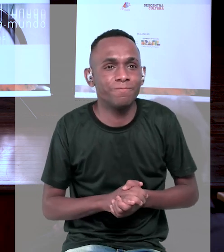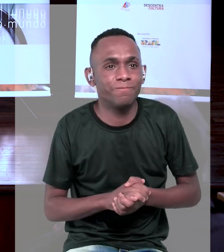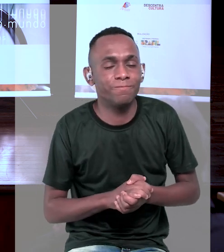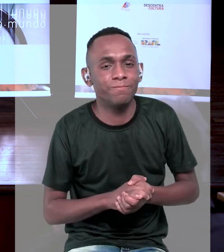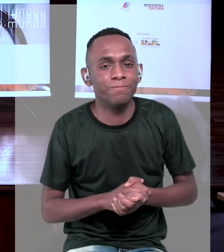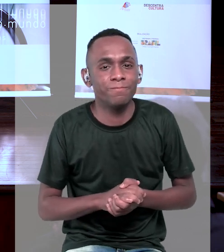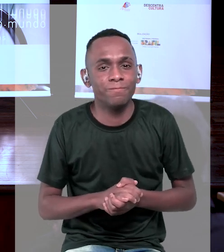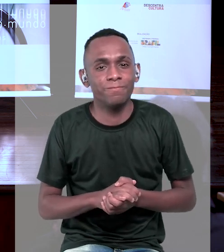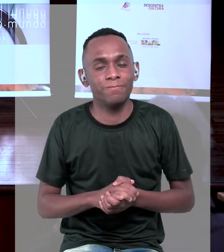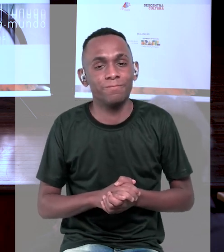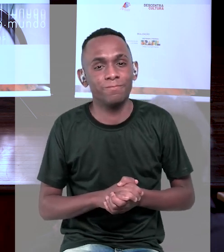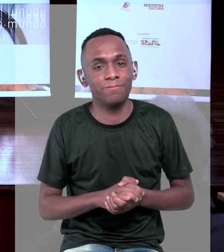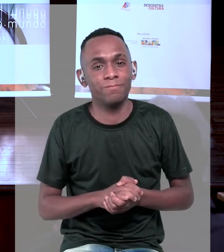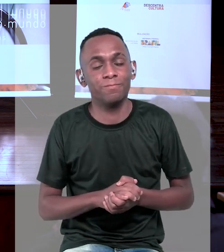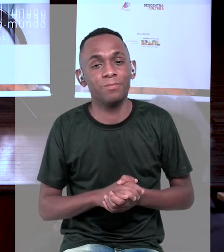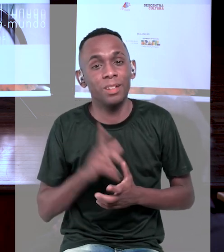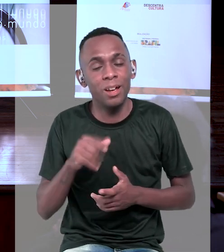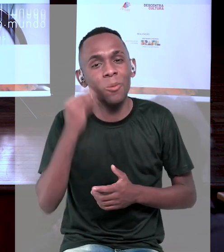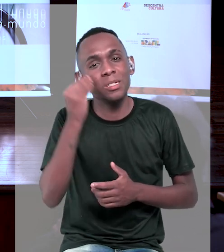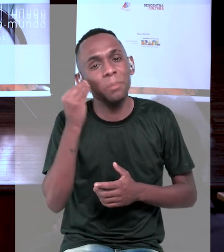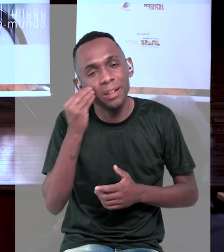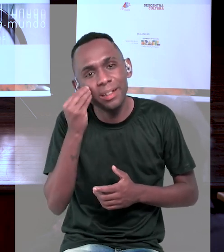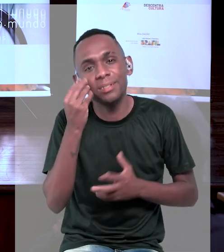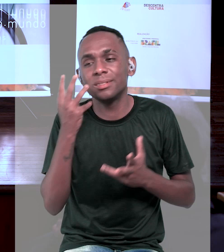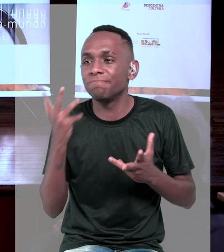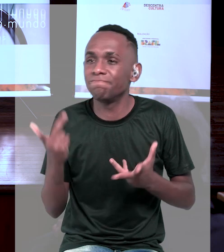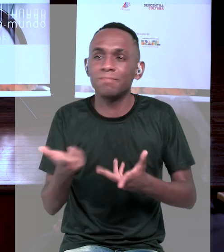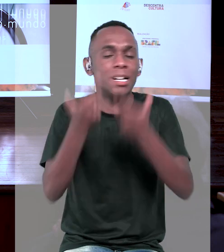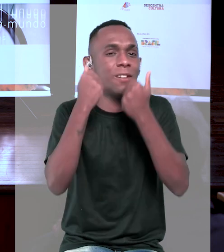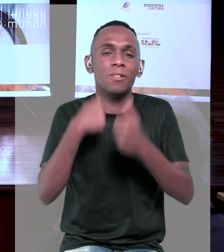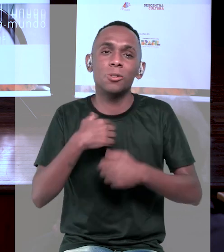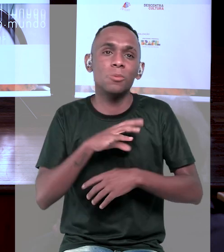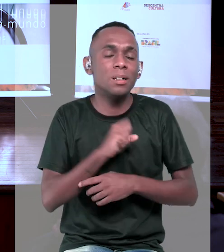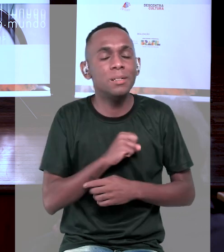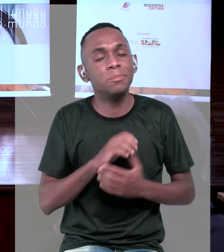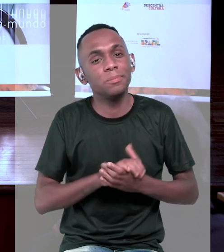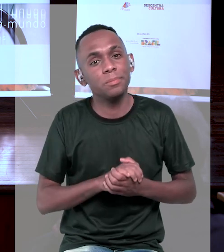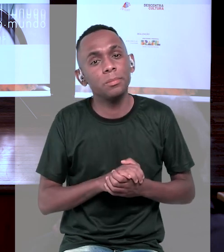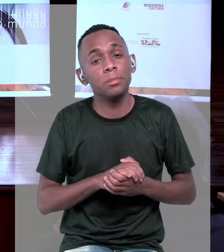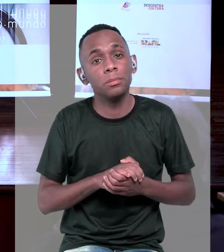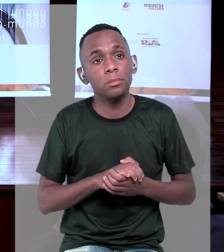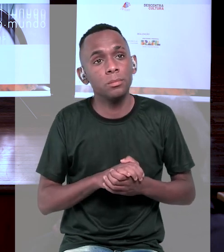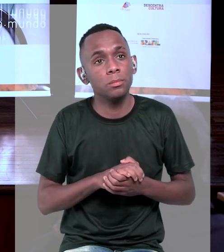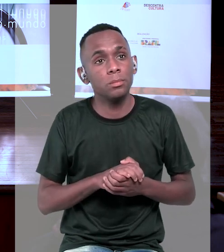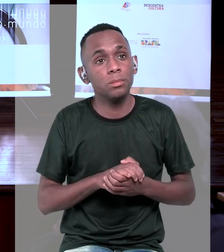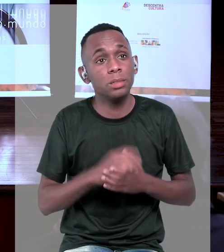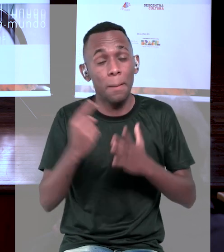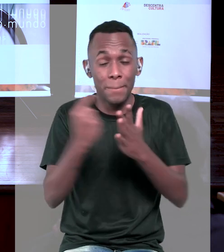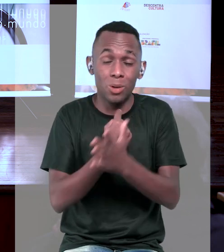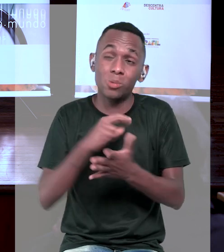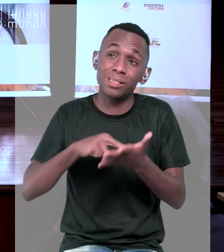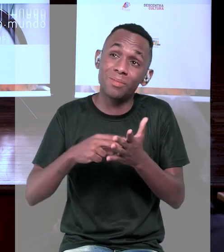uma experiência incrível, eu adoro. Agora, essa pergunta é um problema, porque, assim,